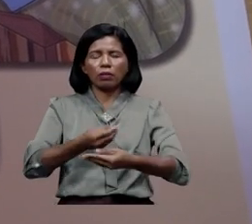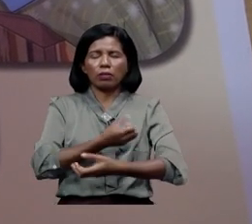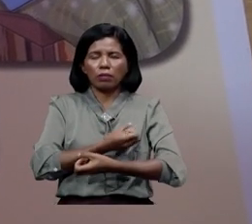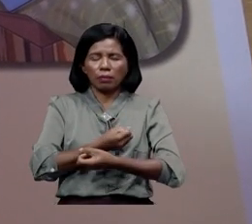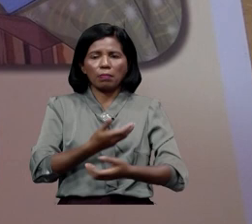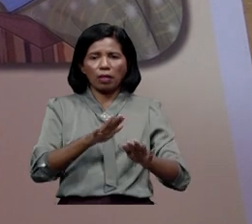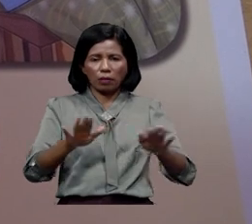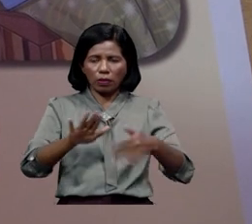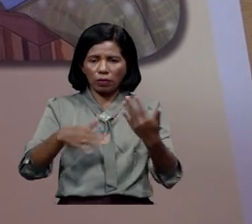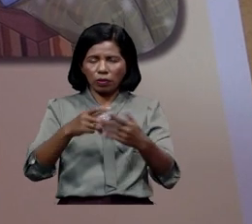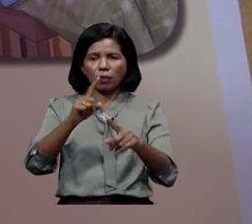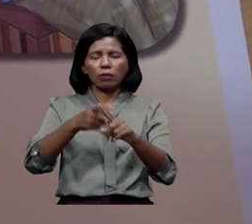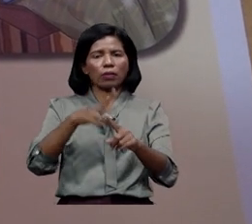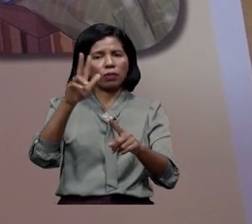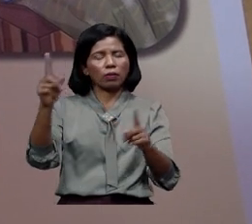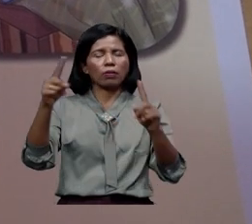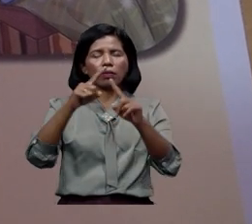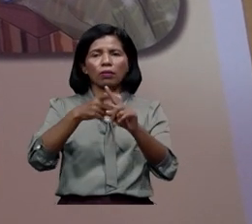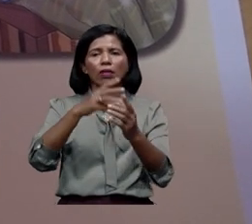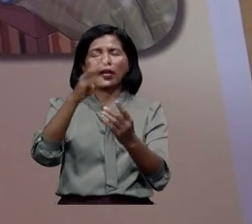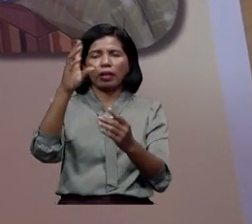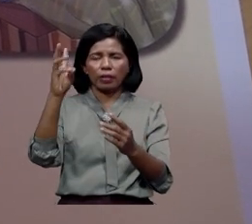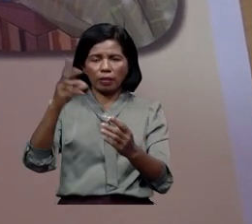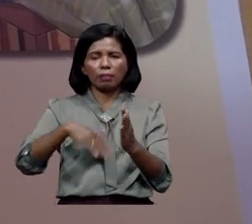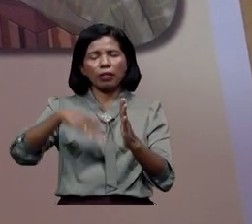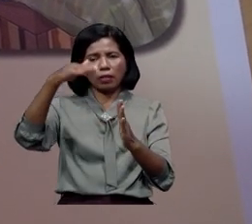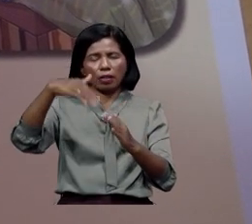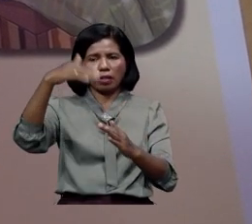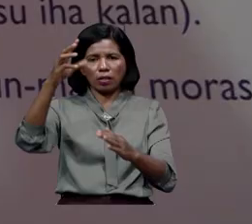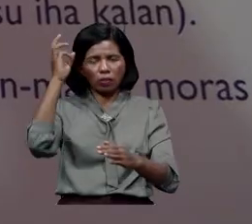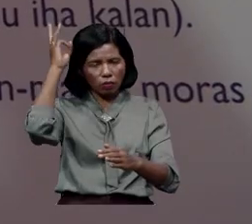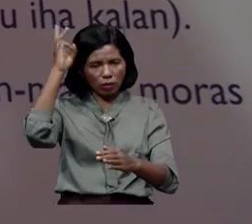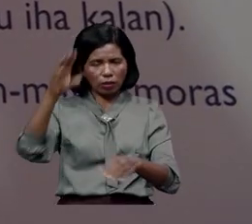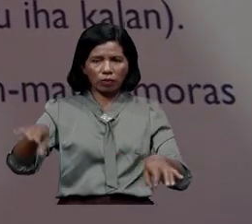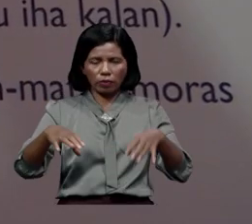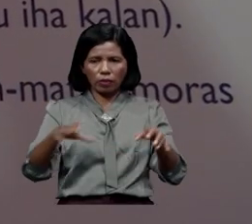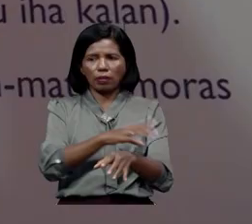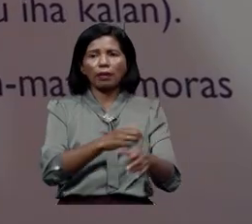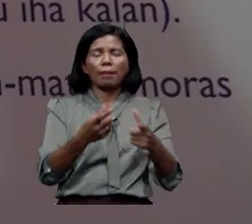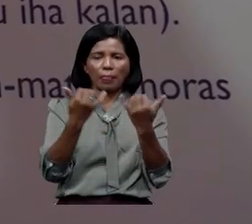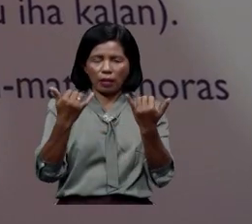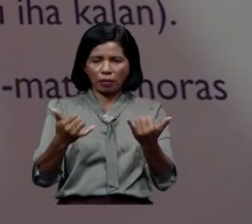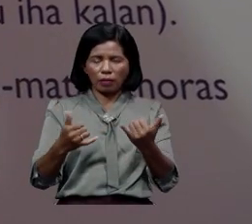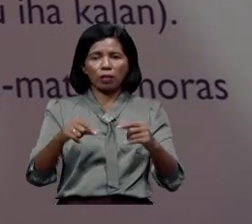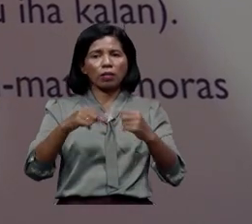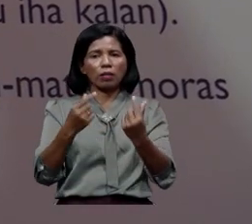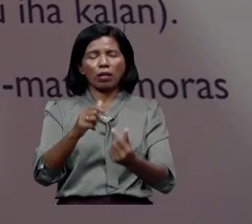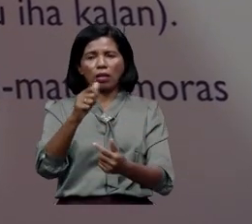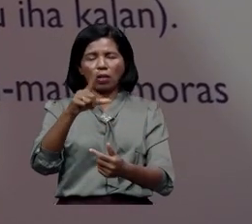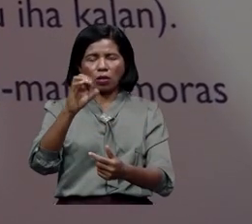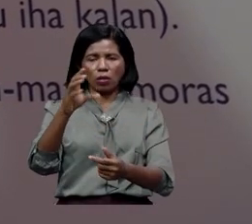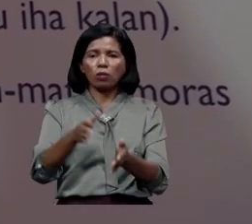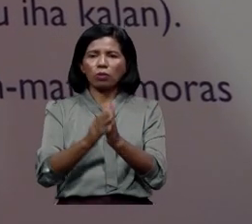balabarek sira usi fulan tolu to fulan nen baleten as tambarazão preocupa o serviço. O situação ne Fundação Alola husu governo